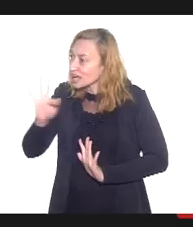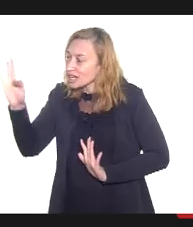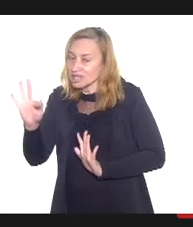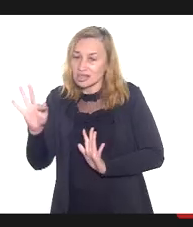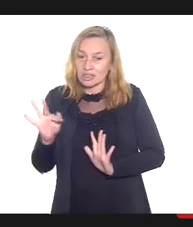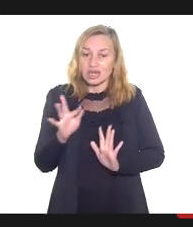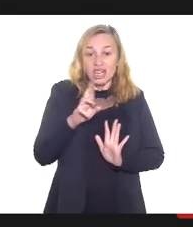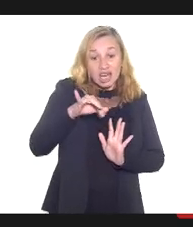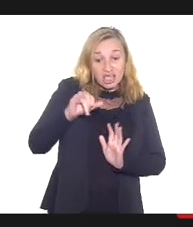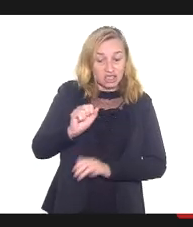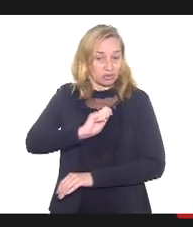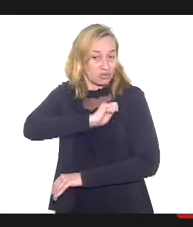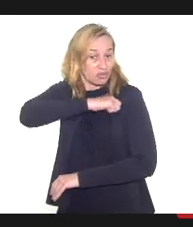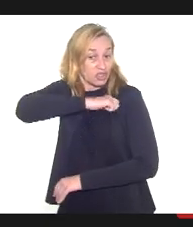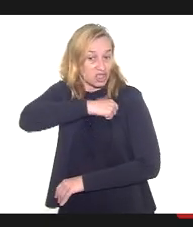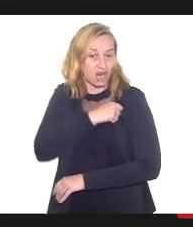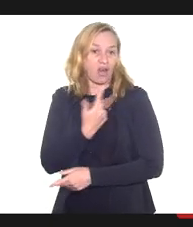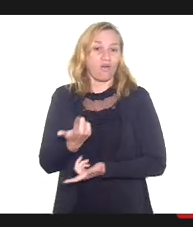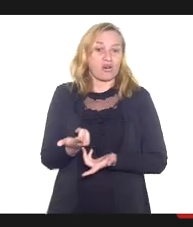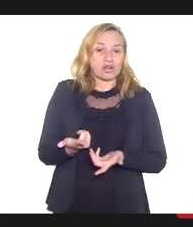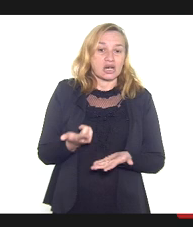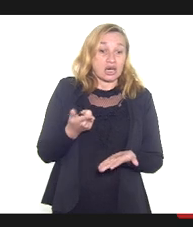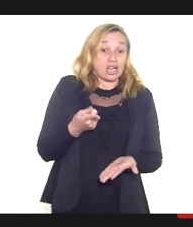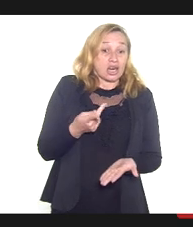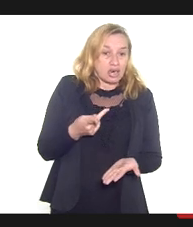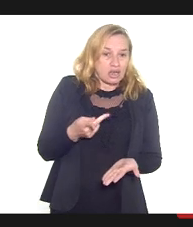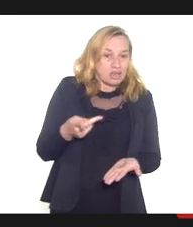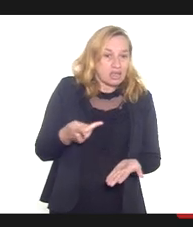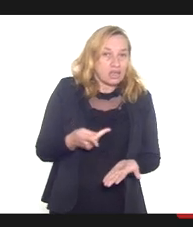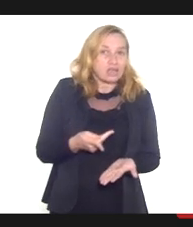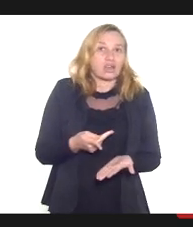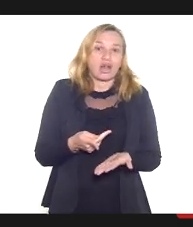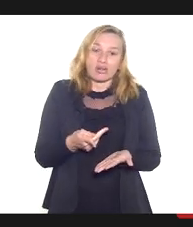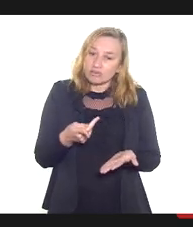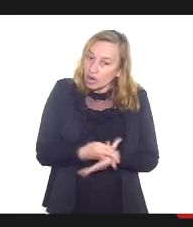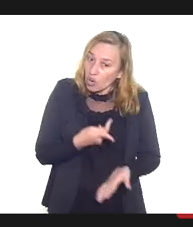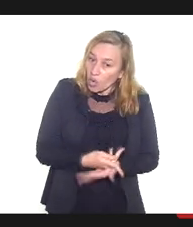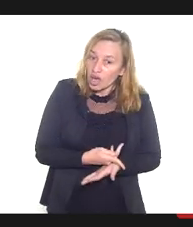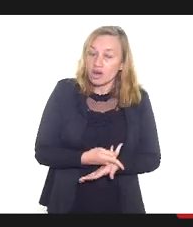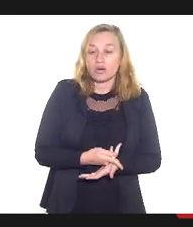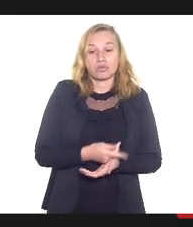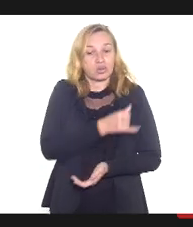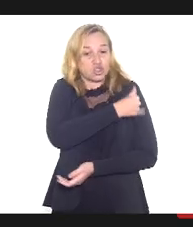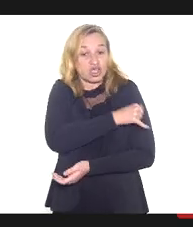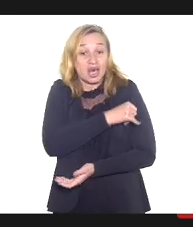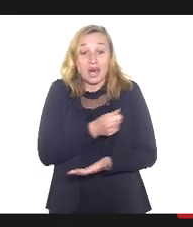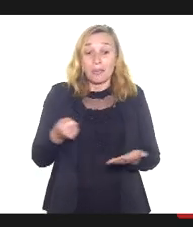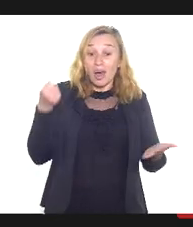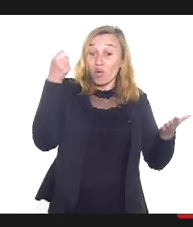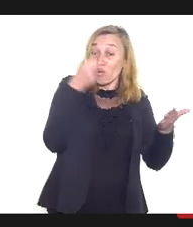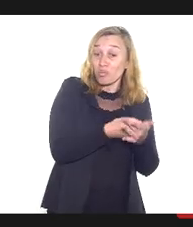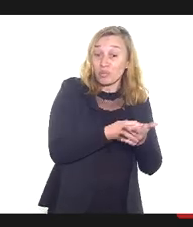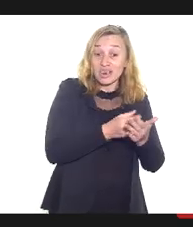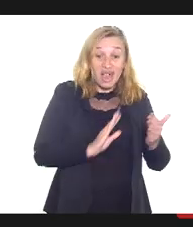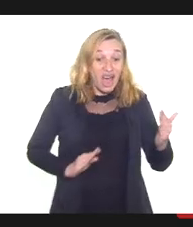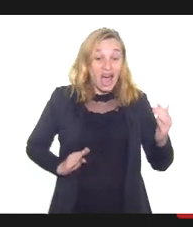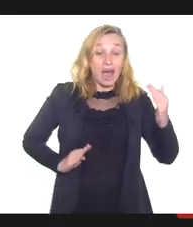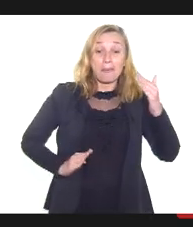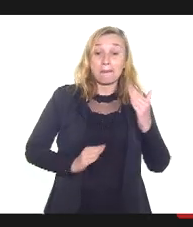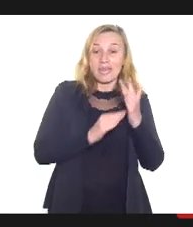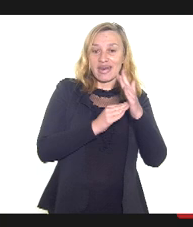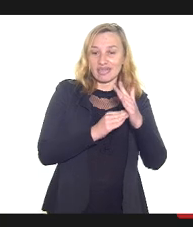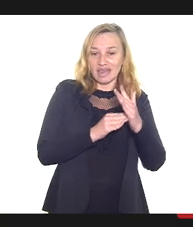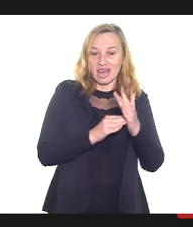de recuperação fiscal, que é uma chantagem para o Rio de Janeiro, é colocar o Rio de Janeiro para cumprir as metas fiscais da